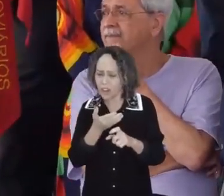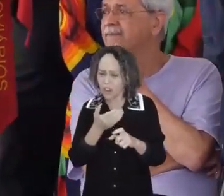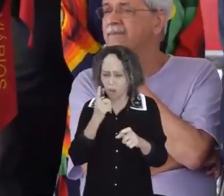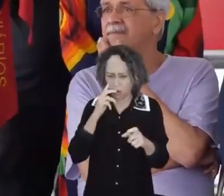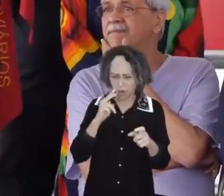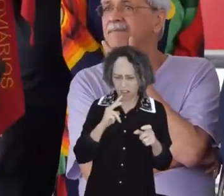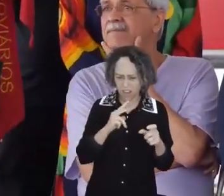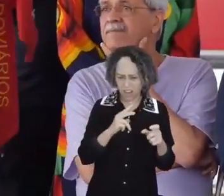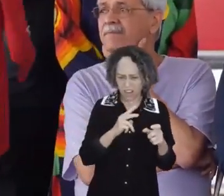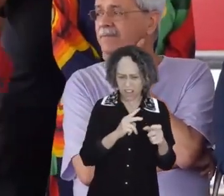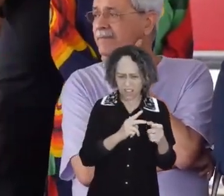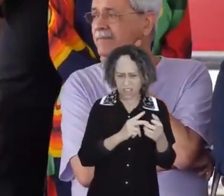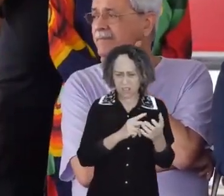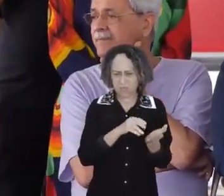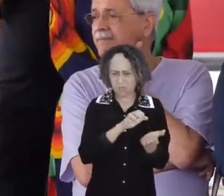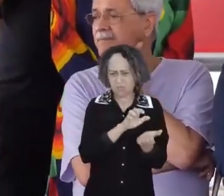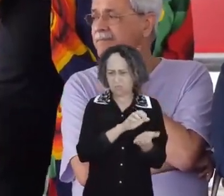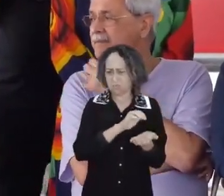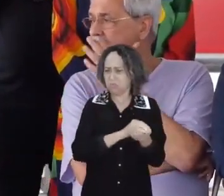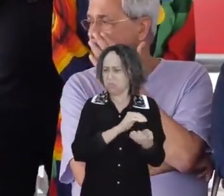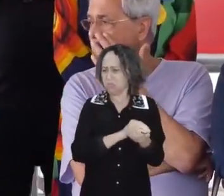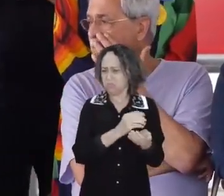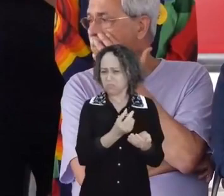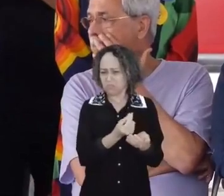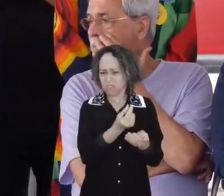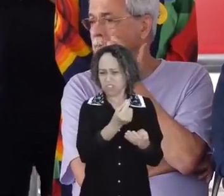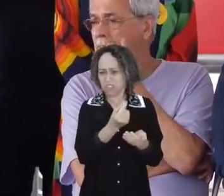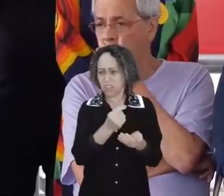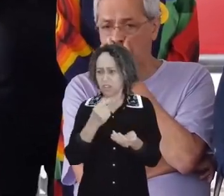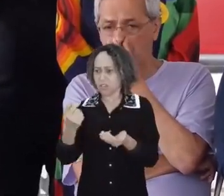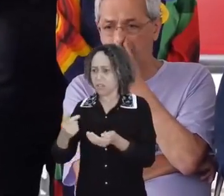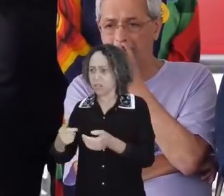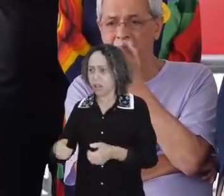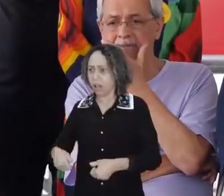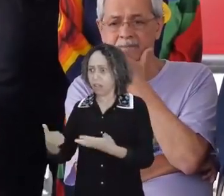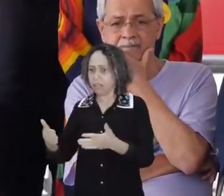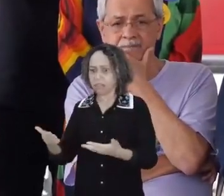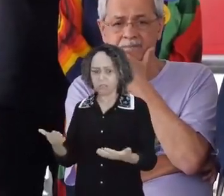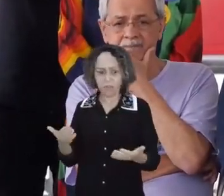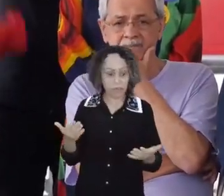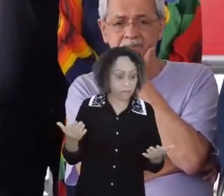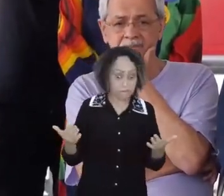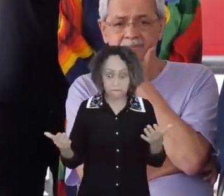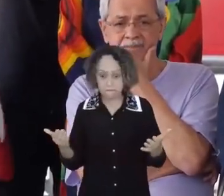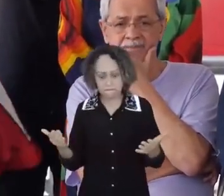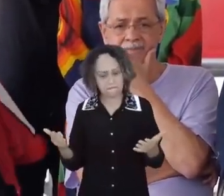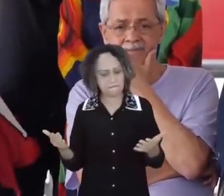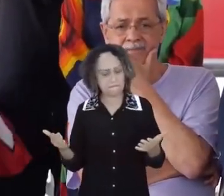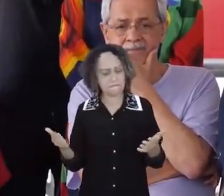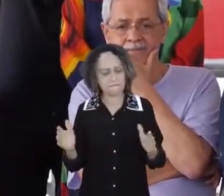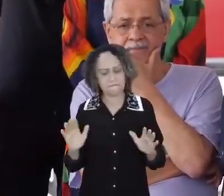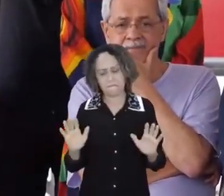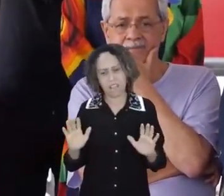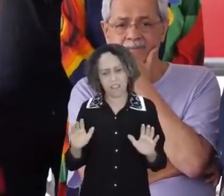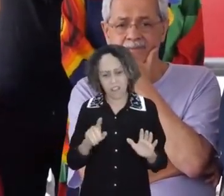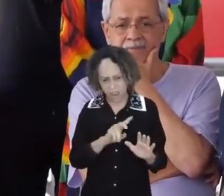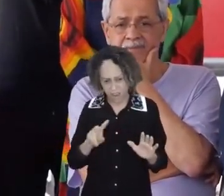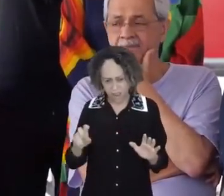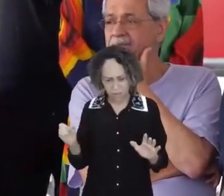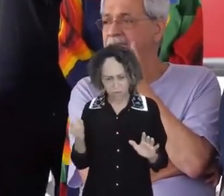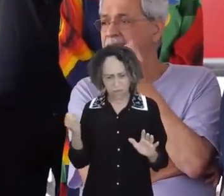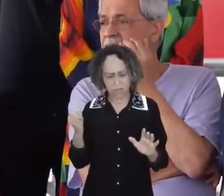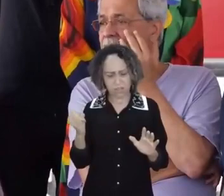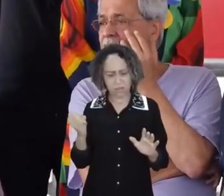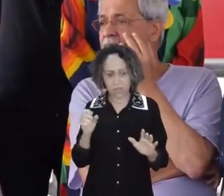é que esse país não deu certo até agora, porque as pessoas que governam esse país, ao invés de olhar para os números, ao invés de olhar